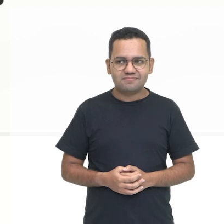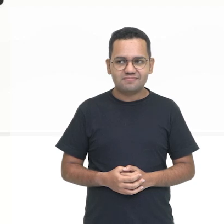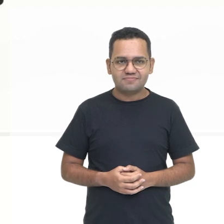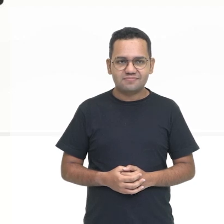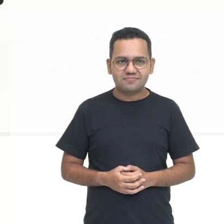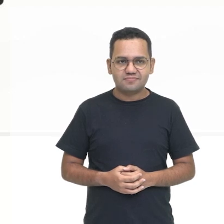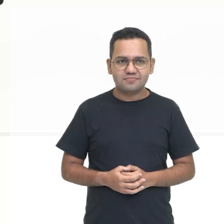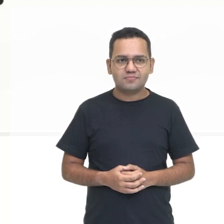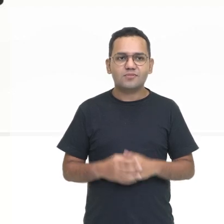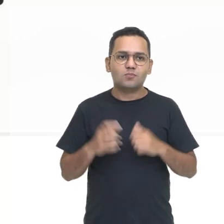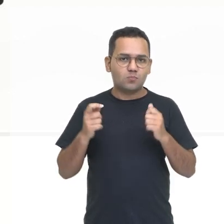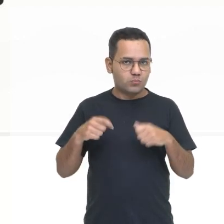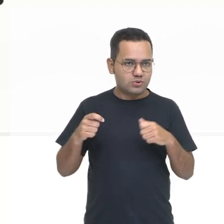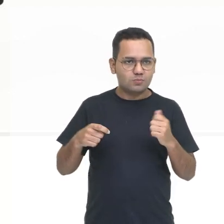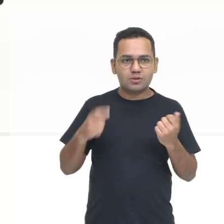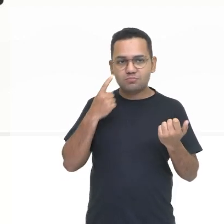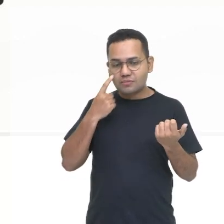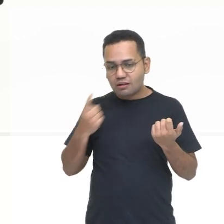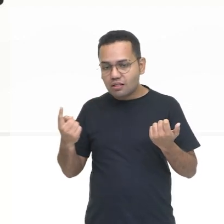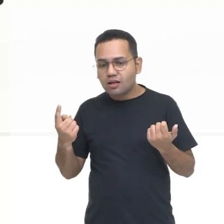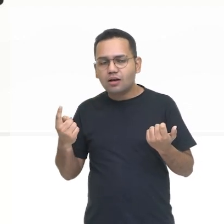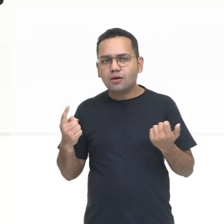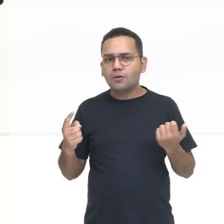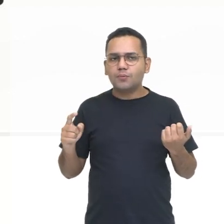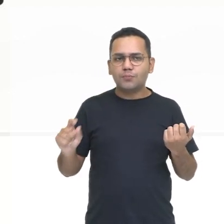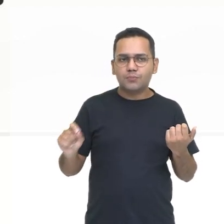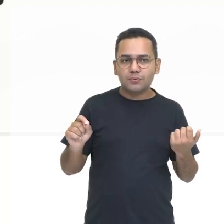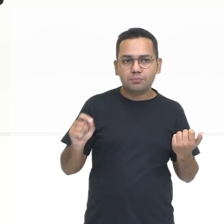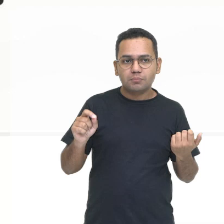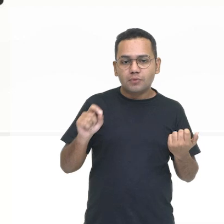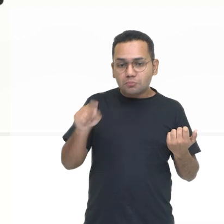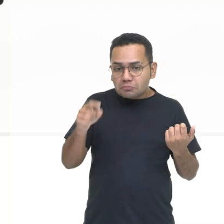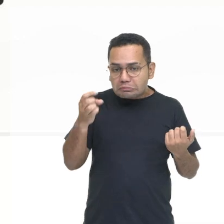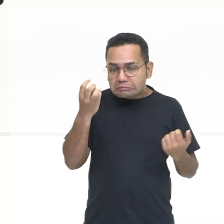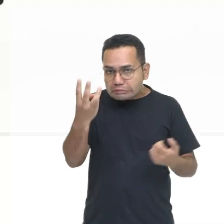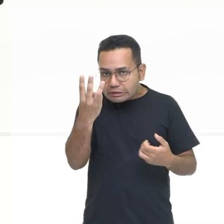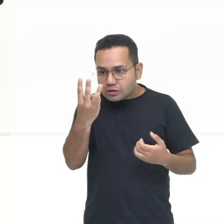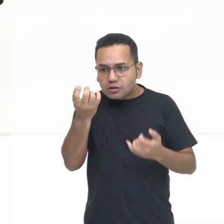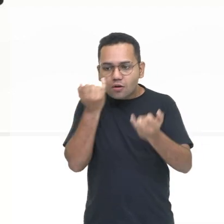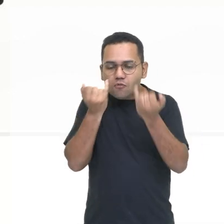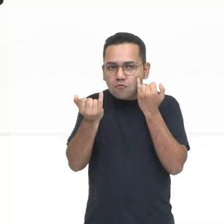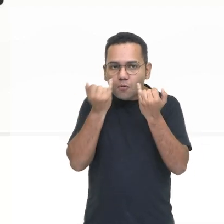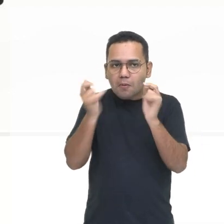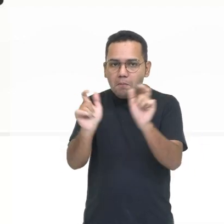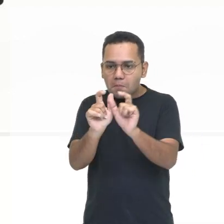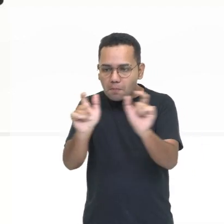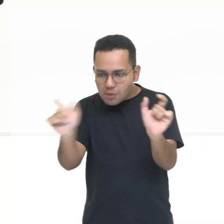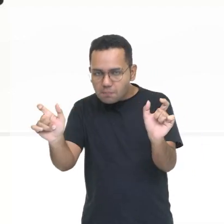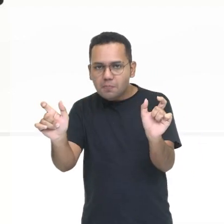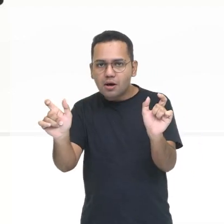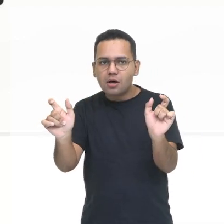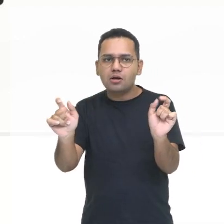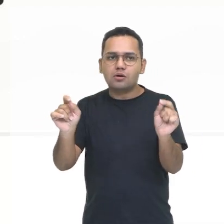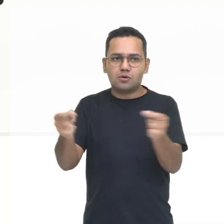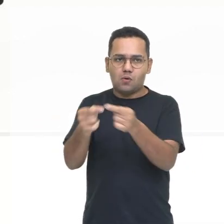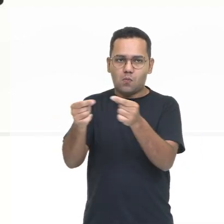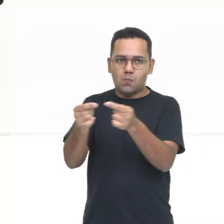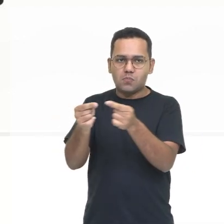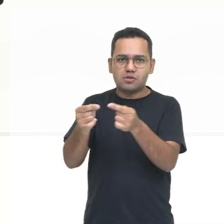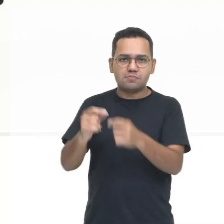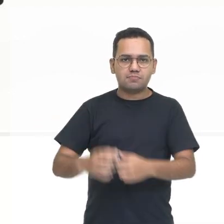um número com 3 algarismos, sendo esses 3 aí os disponíveis, né? Então, se a gente for aqui